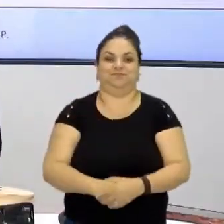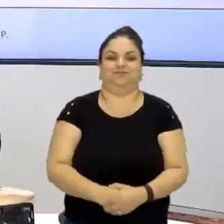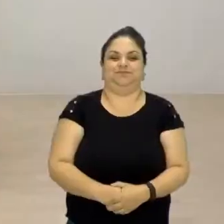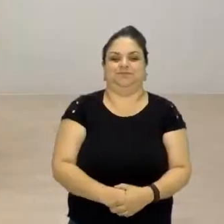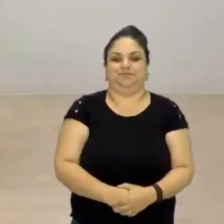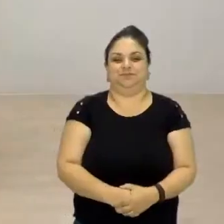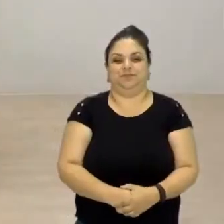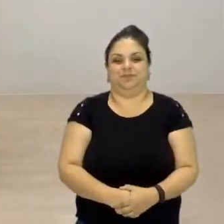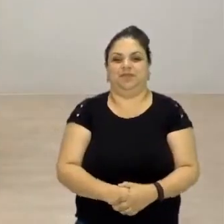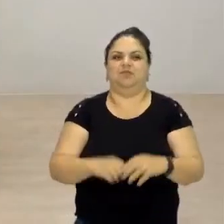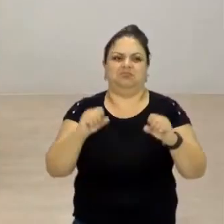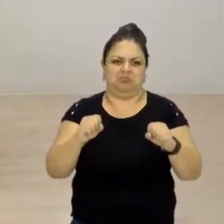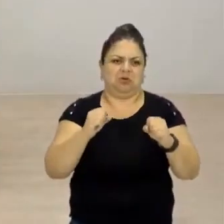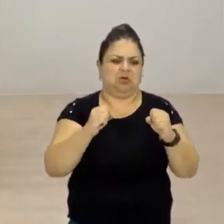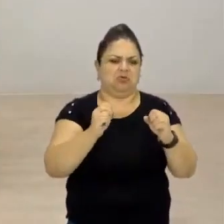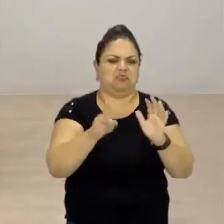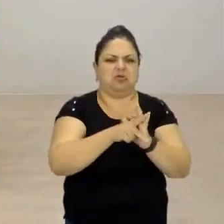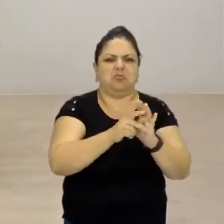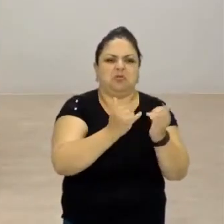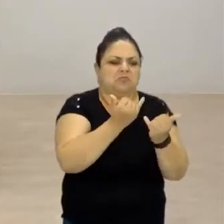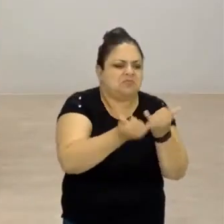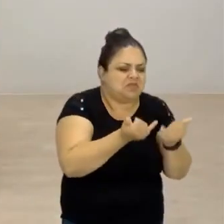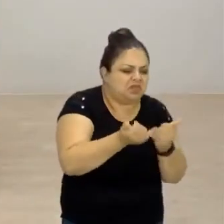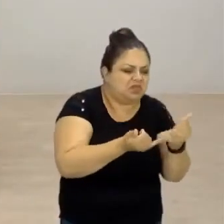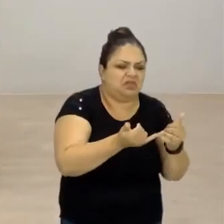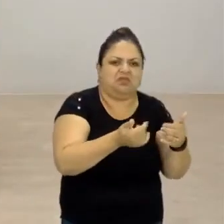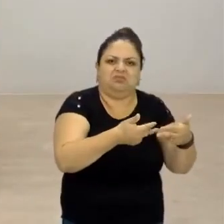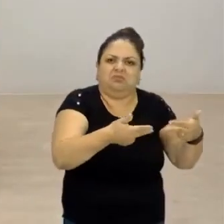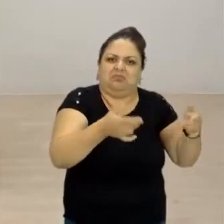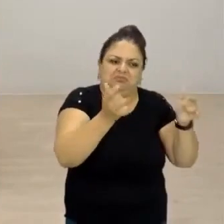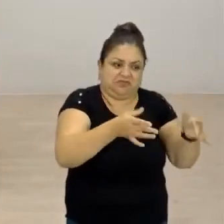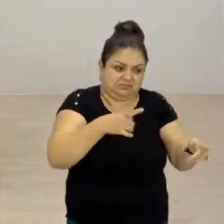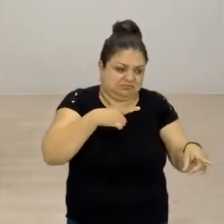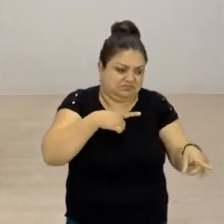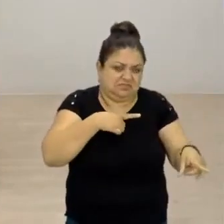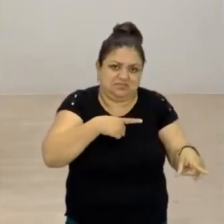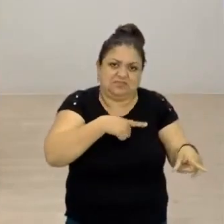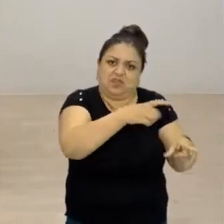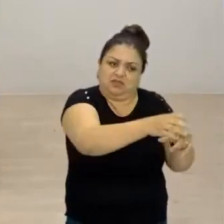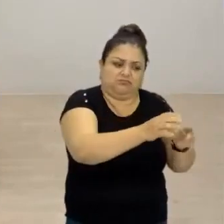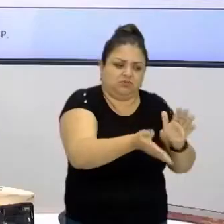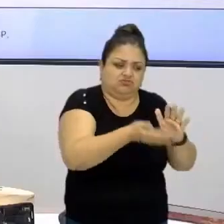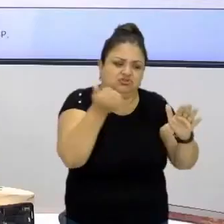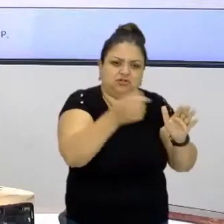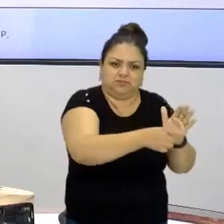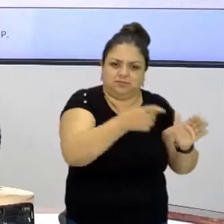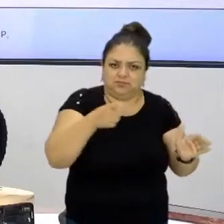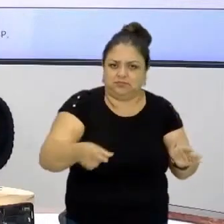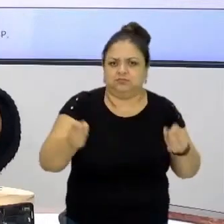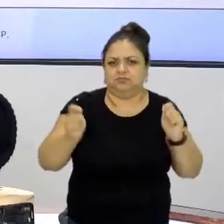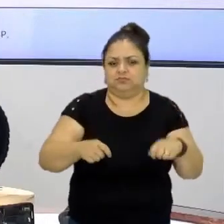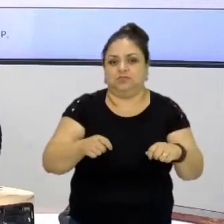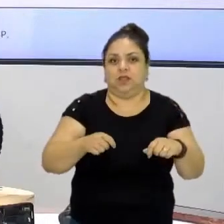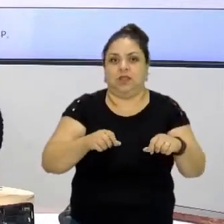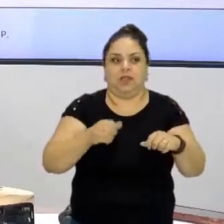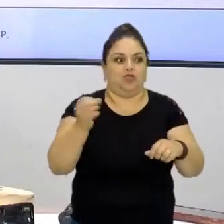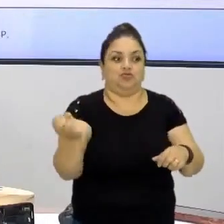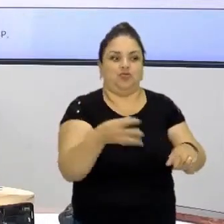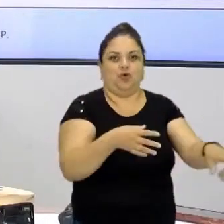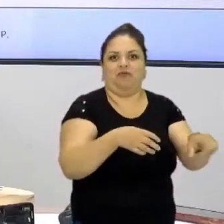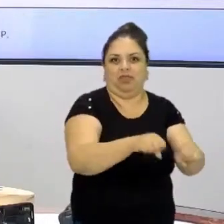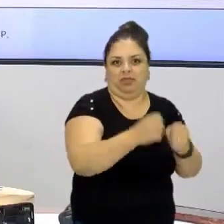qualquer brinquedo aí que vocês não utilizem mais. Não vai Qualquer quebrar brinquedo. o brinquedo bom. Não é pra quebrar o brinquedo bom, só que vocês podem